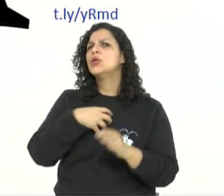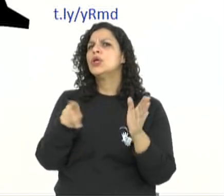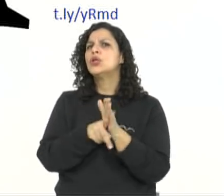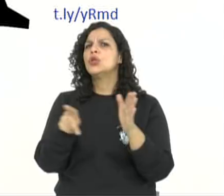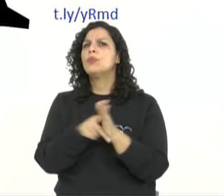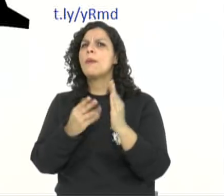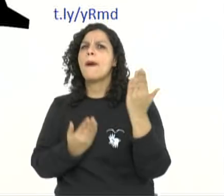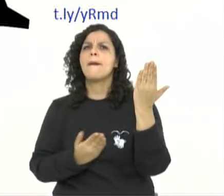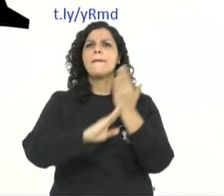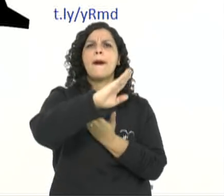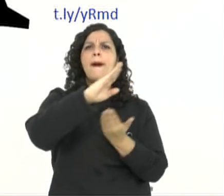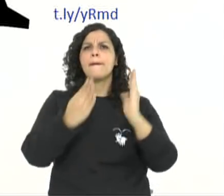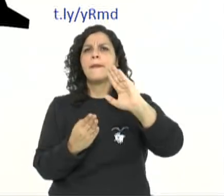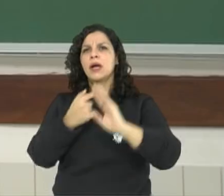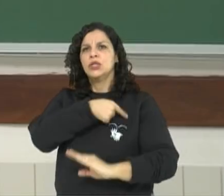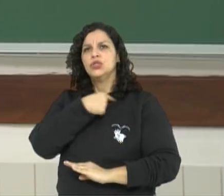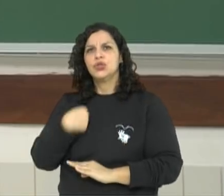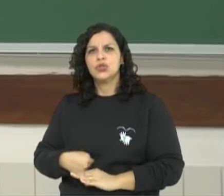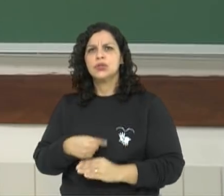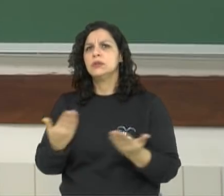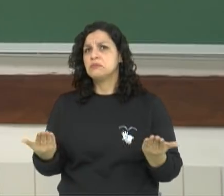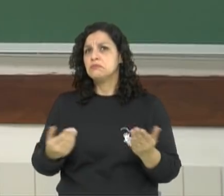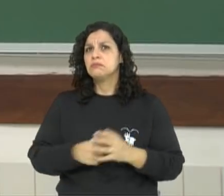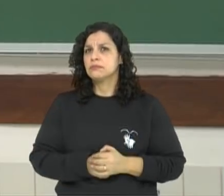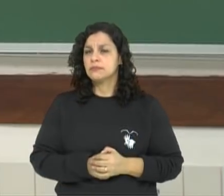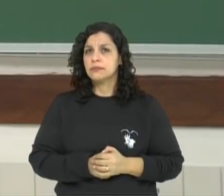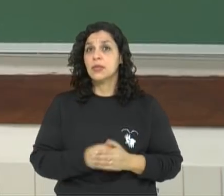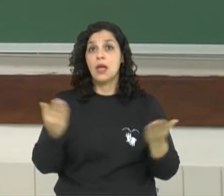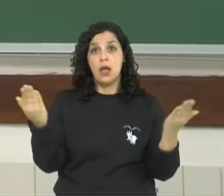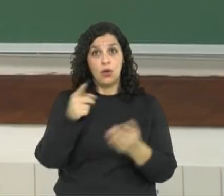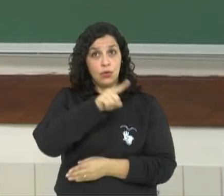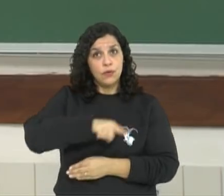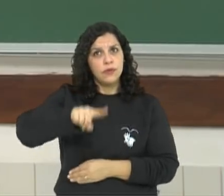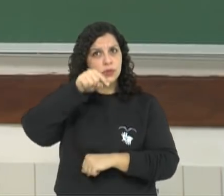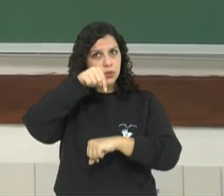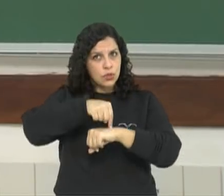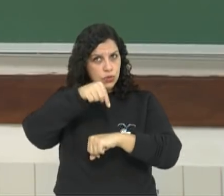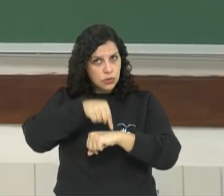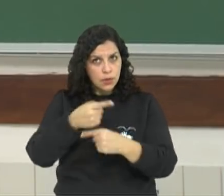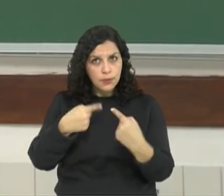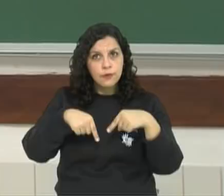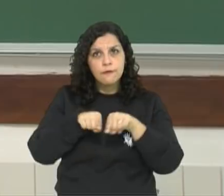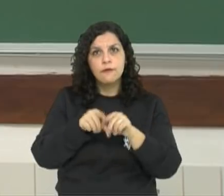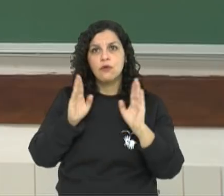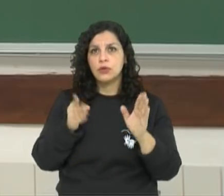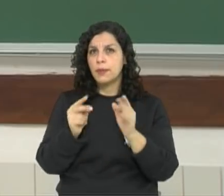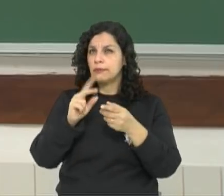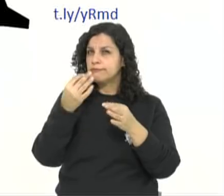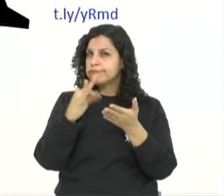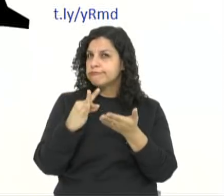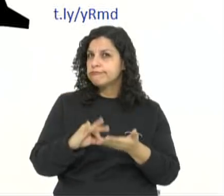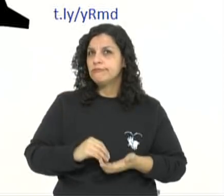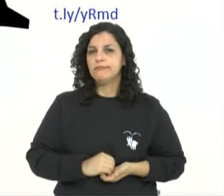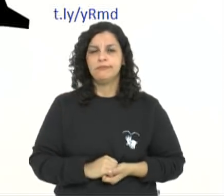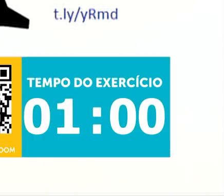Kung Fu chinês. Então, nós vamos deixar um tempinho, logo a gente volta para corrigir.